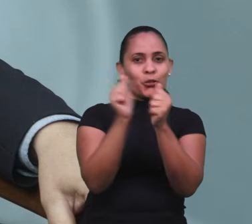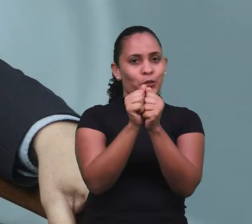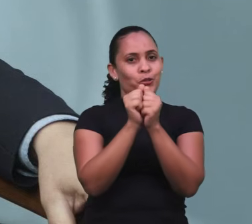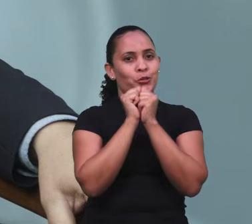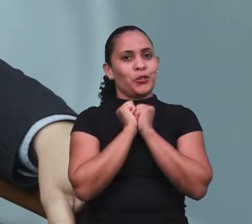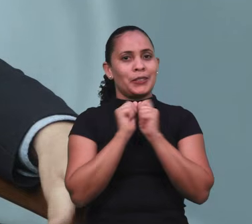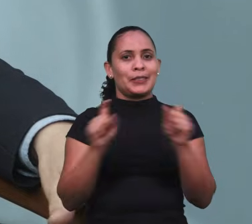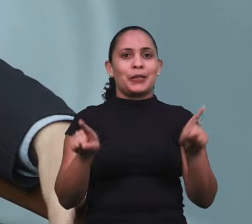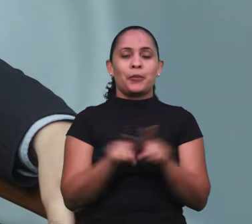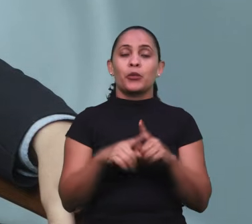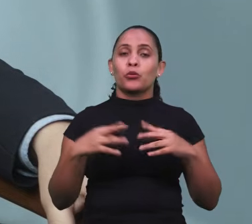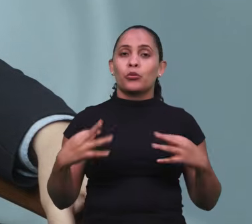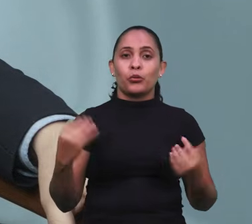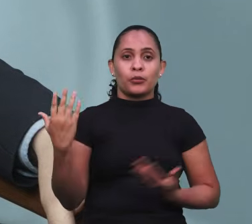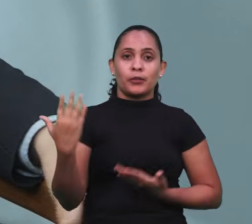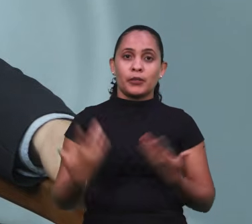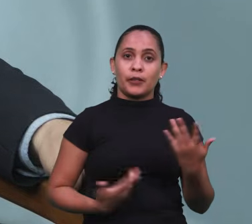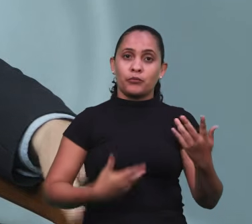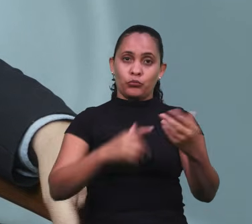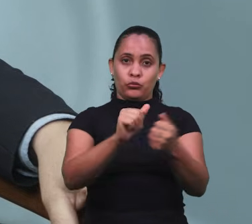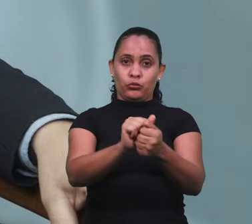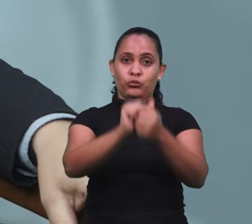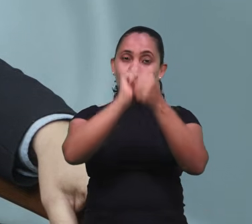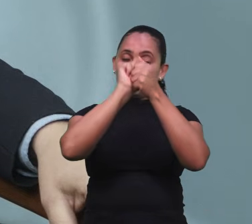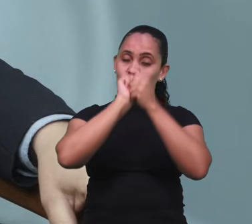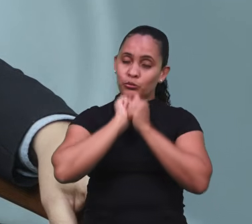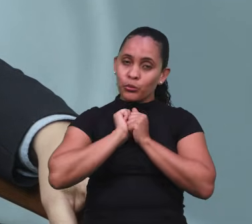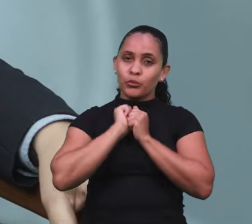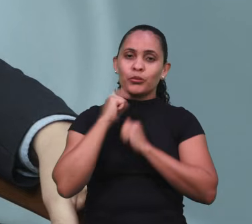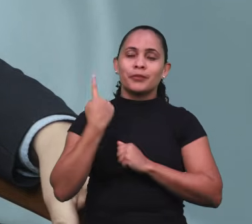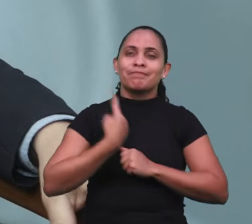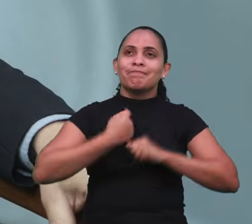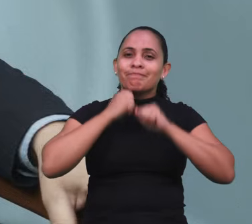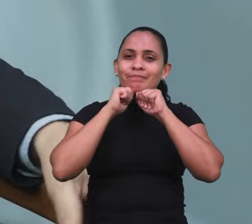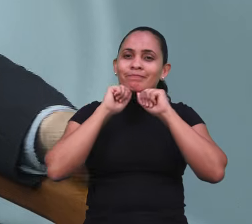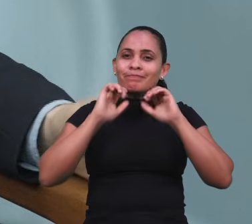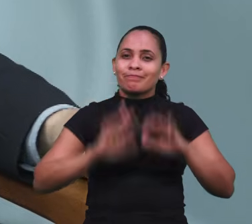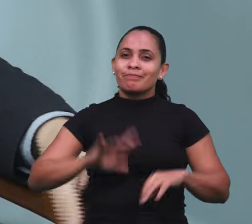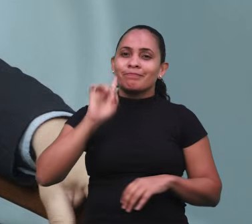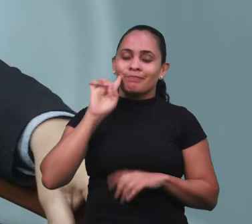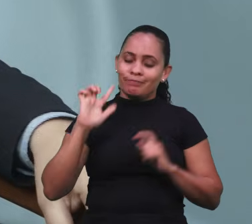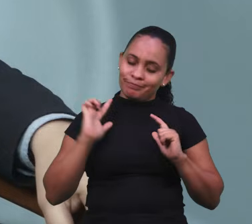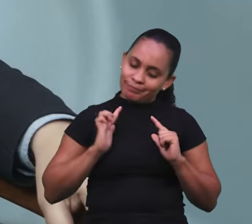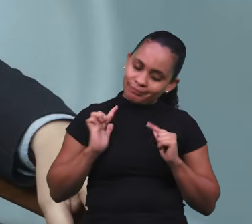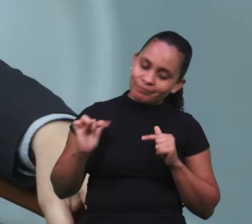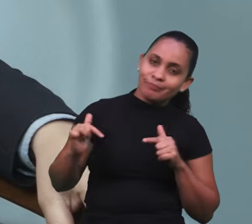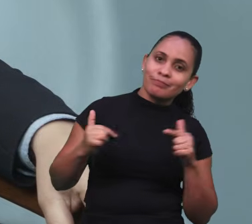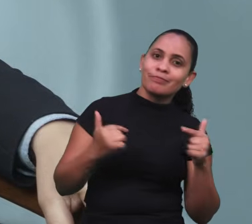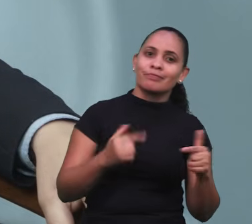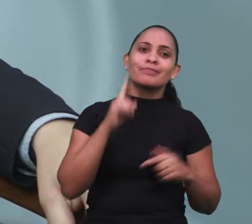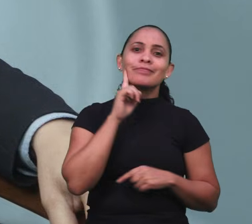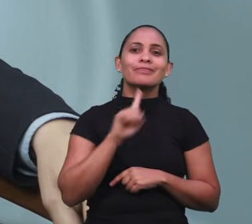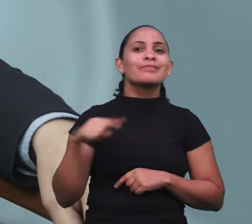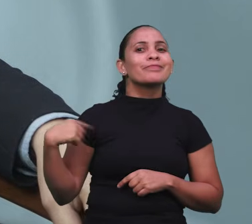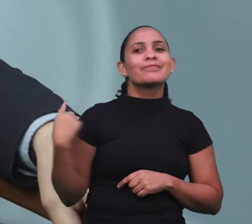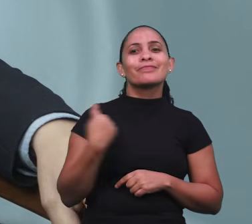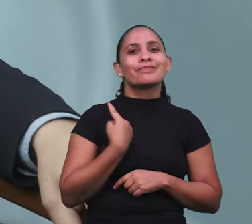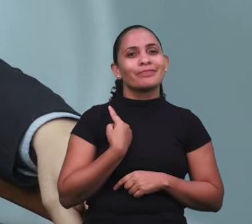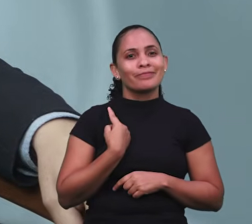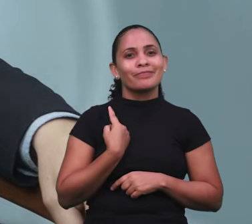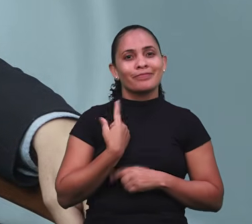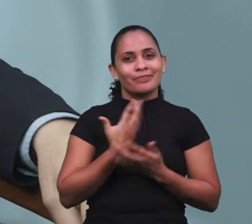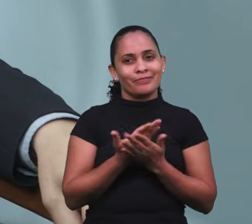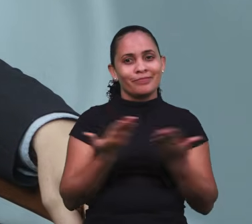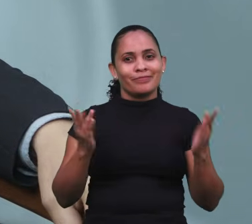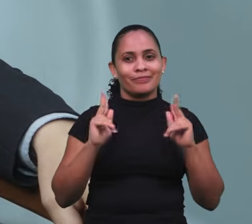estar acompanhando, estão conosco, e todos os demais irmãos que juntos aqui fomos edificados, né, pelo Senhor, pela operação do